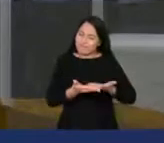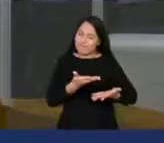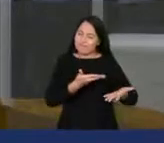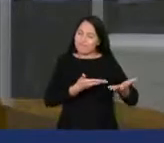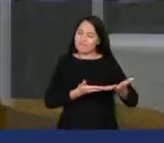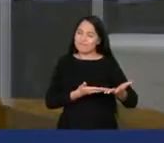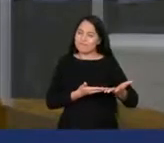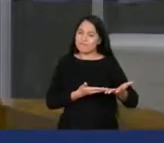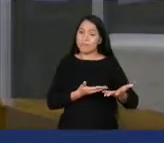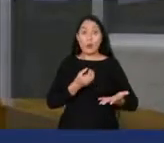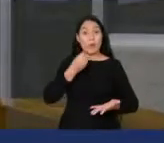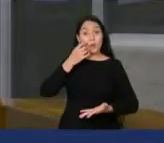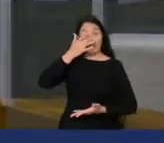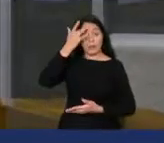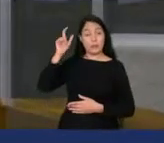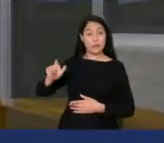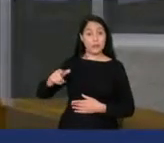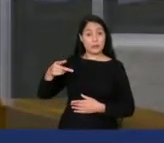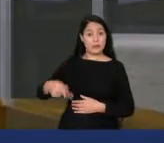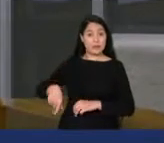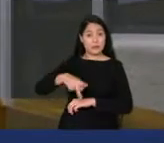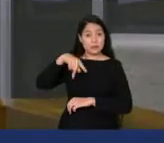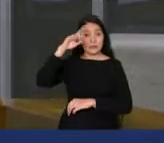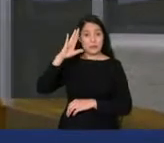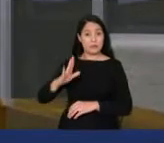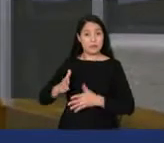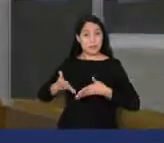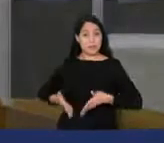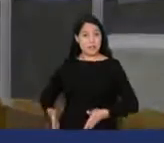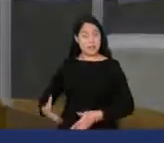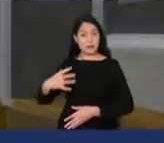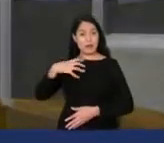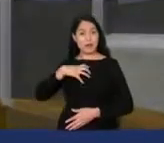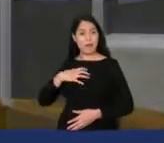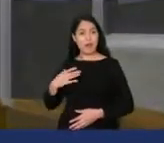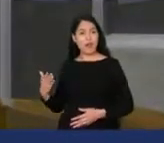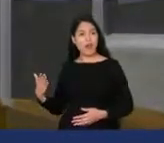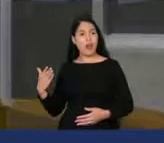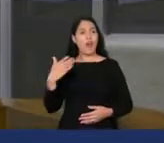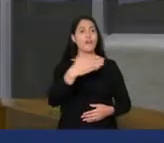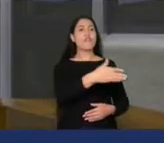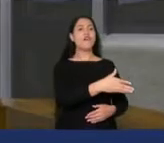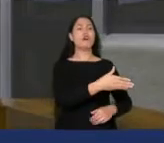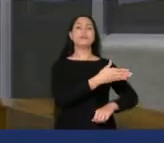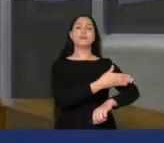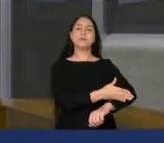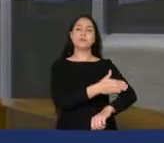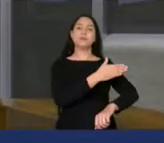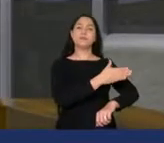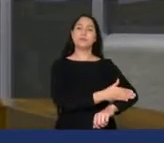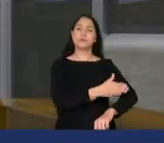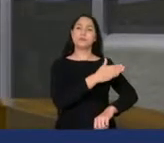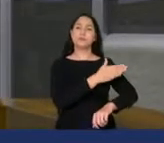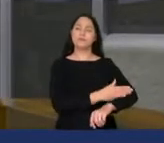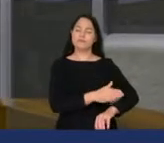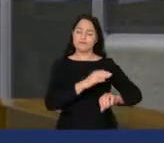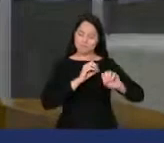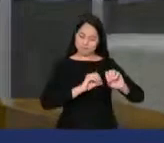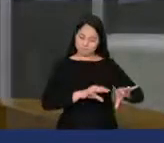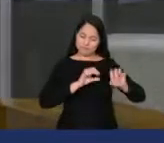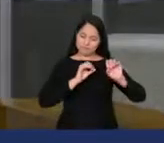na Bahia, já iniciava a praticar o que recebeu no seio da comunidade camponesa onde